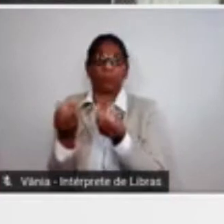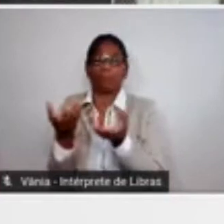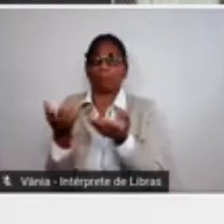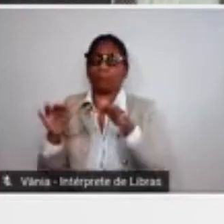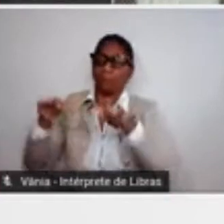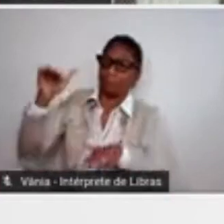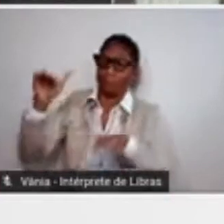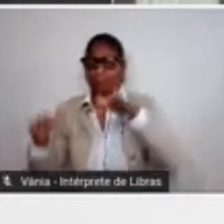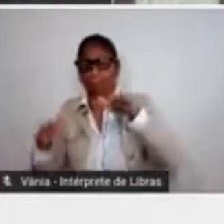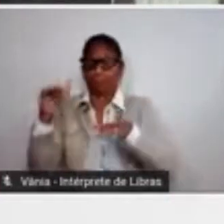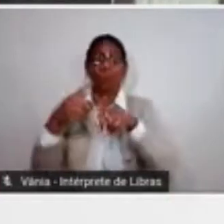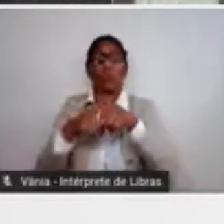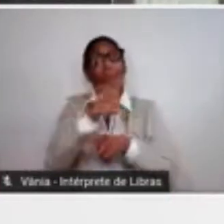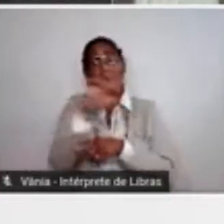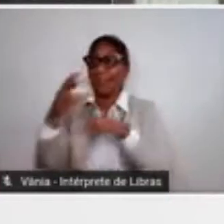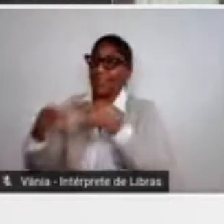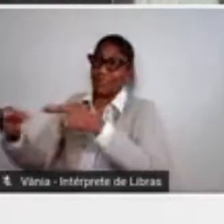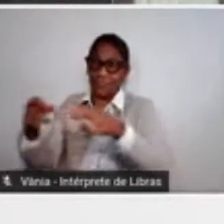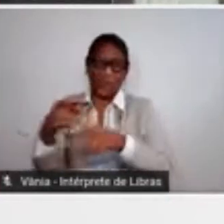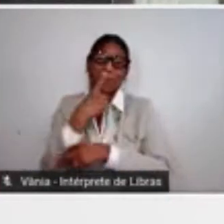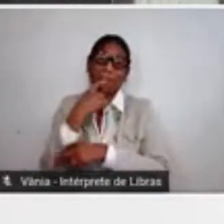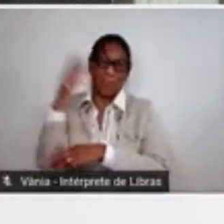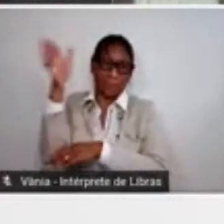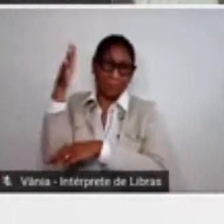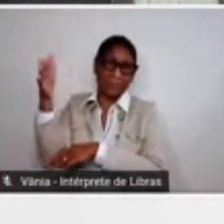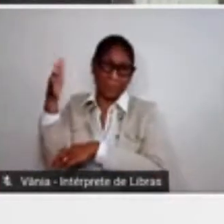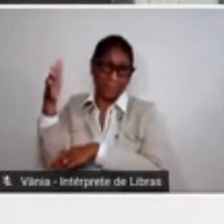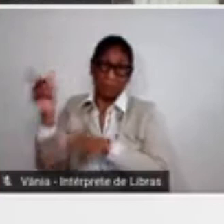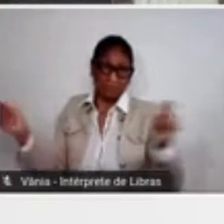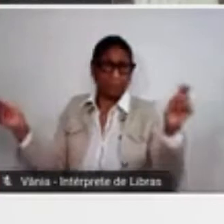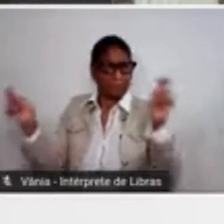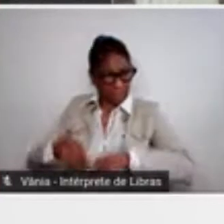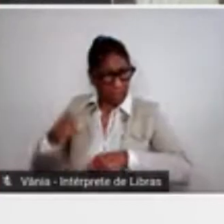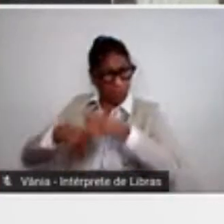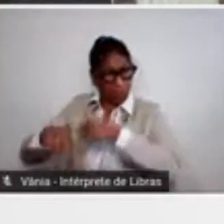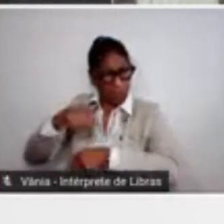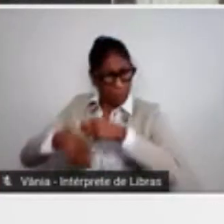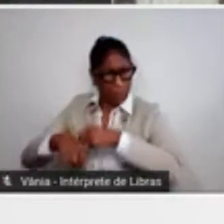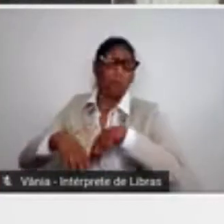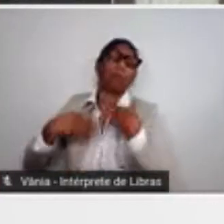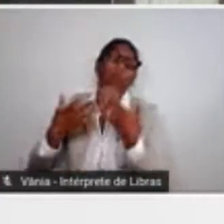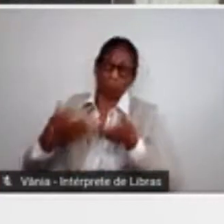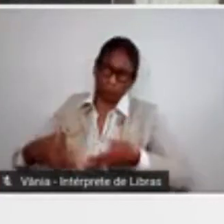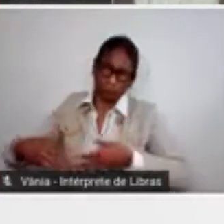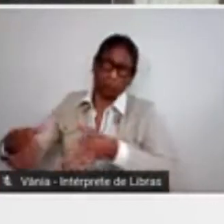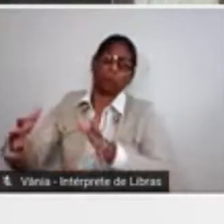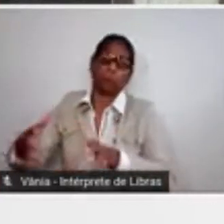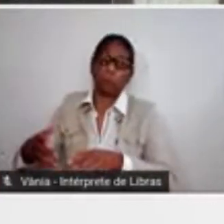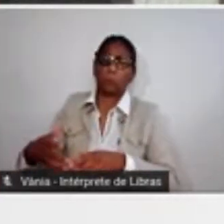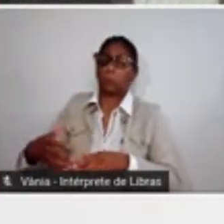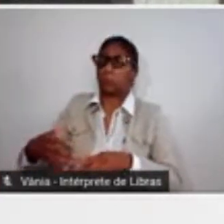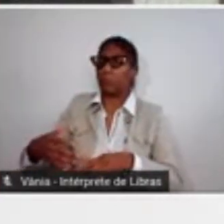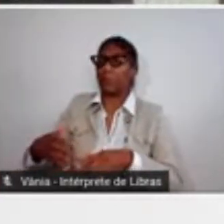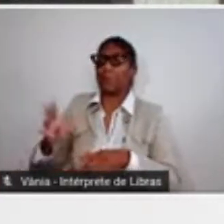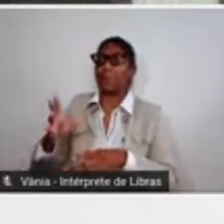dessas regiões em que a gente vê bandeira vermelha, uma possibilidade de funcionamento do comércio não essencial